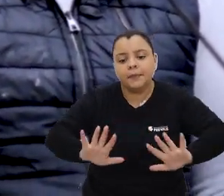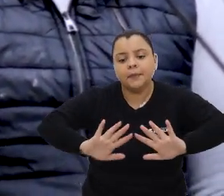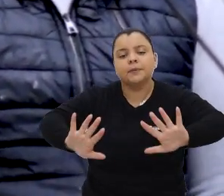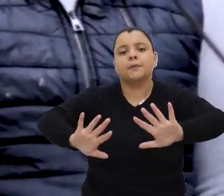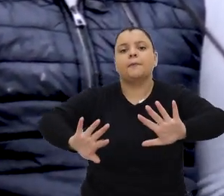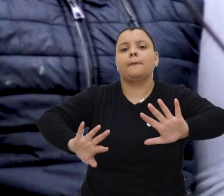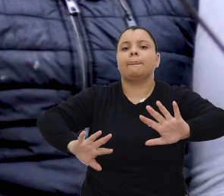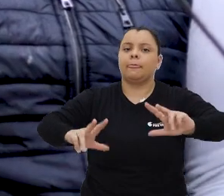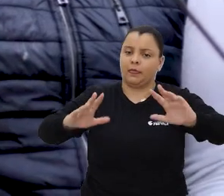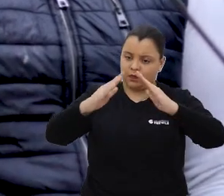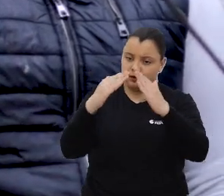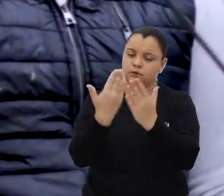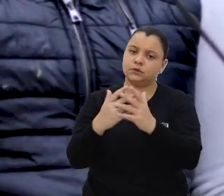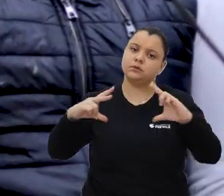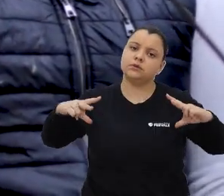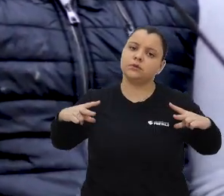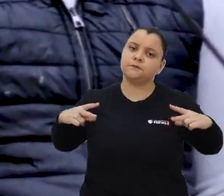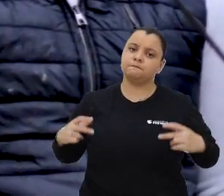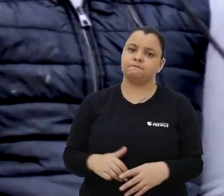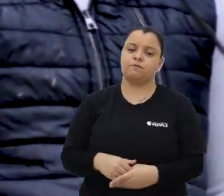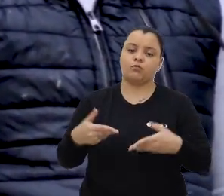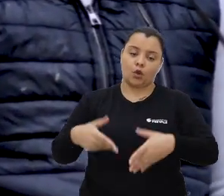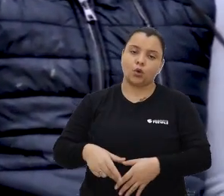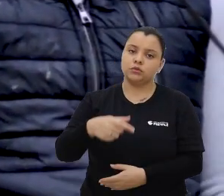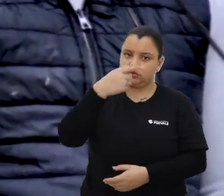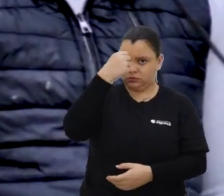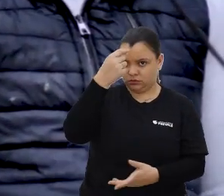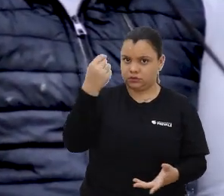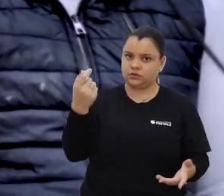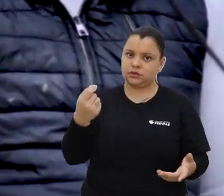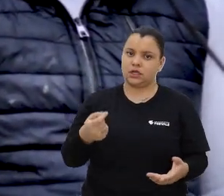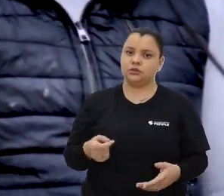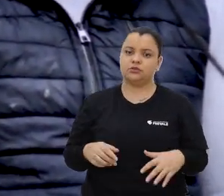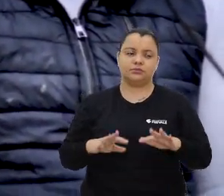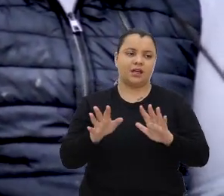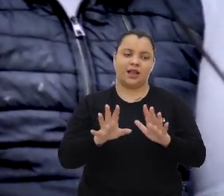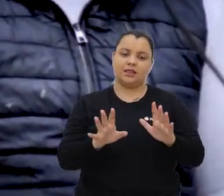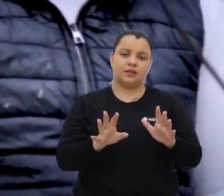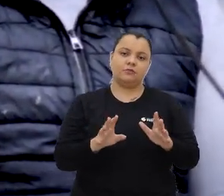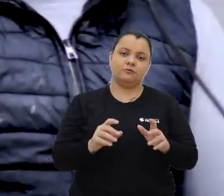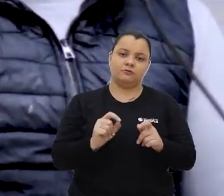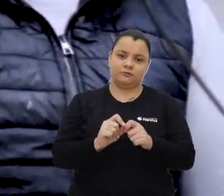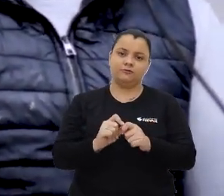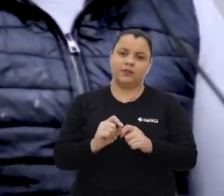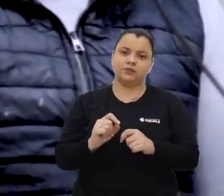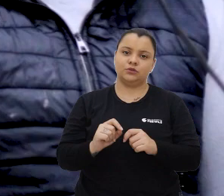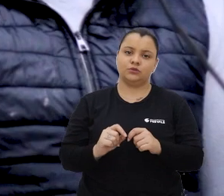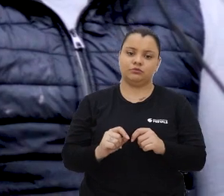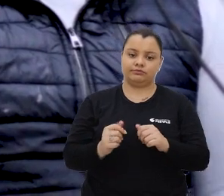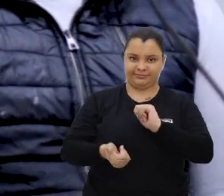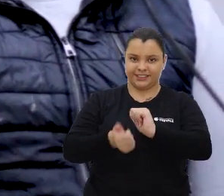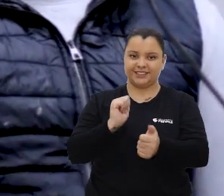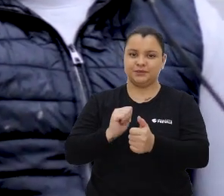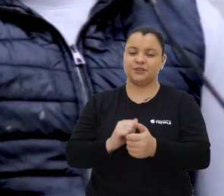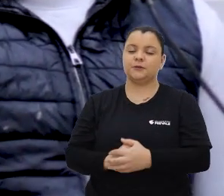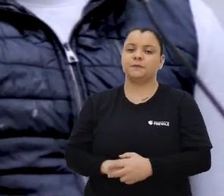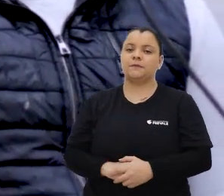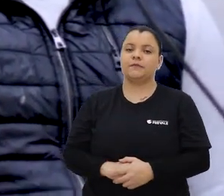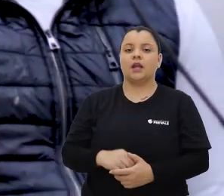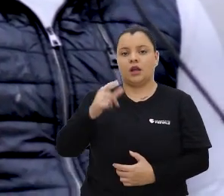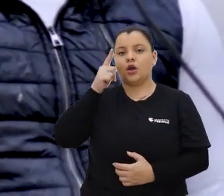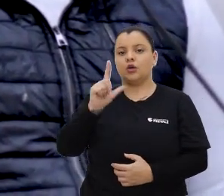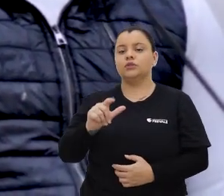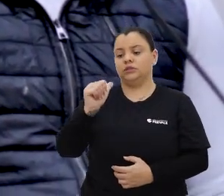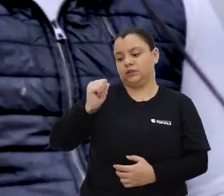escola particular, né? E hoje, aqui dentro da universidade, não faço mais parte do time de handebol, consegui bolsas